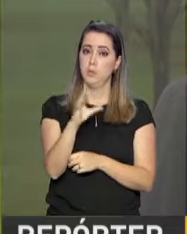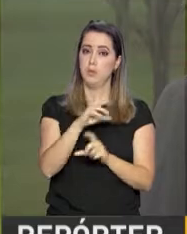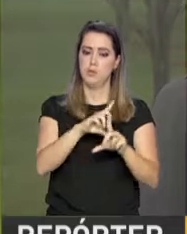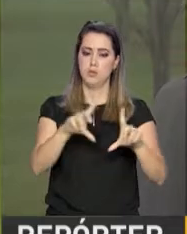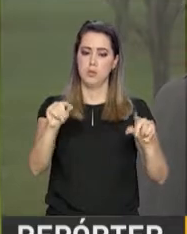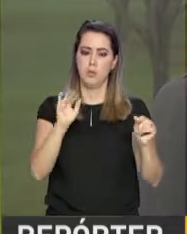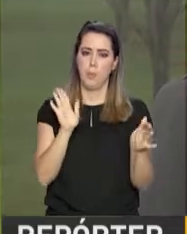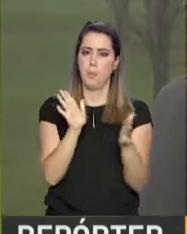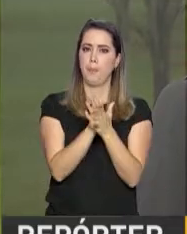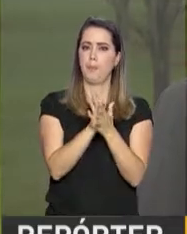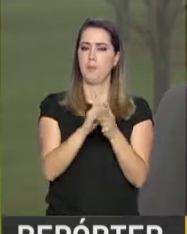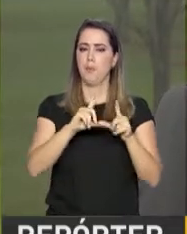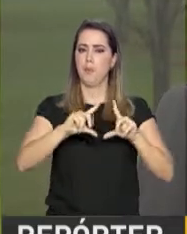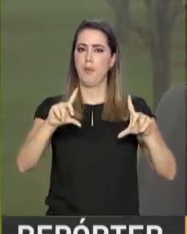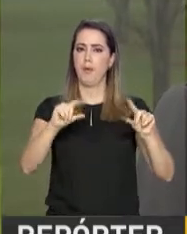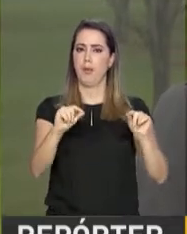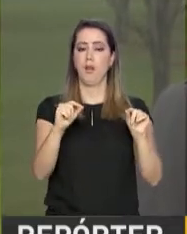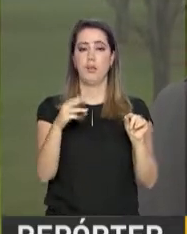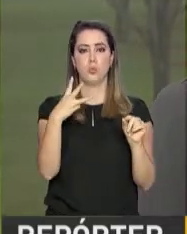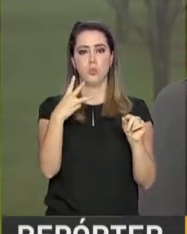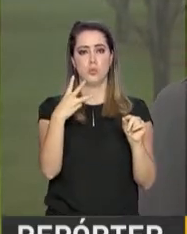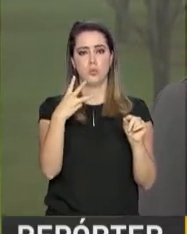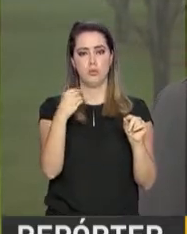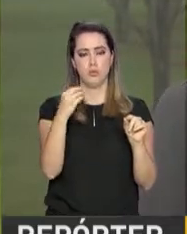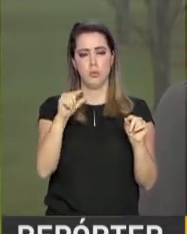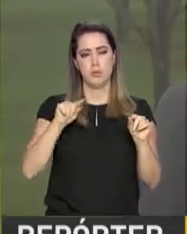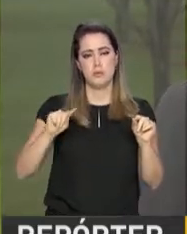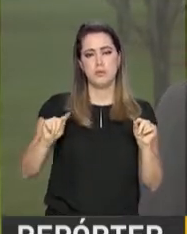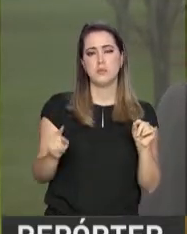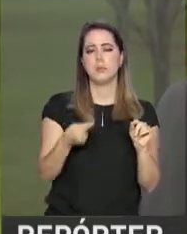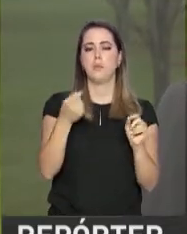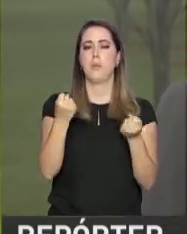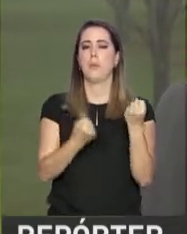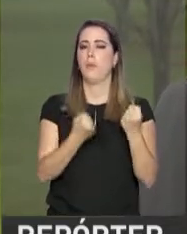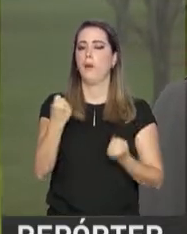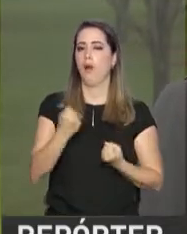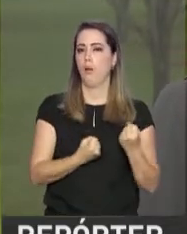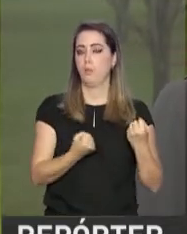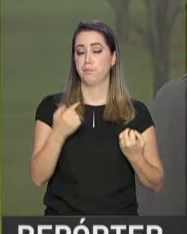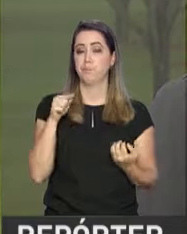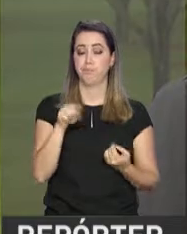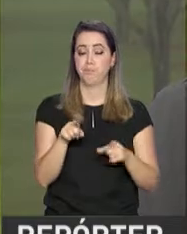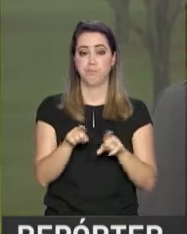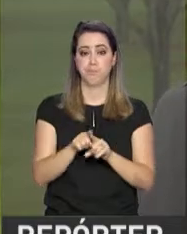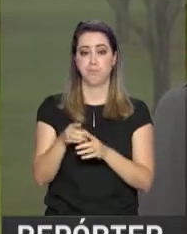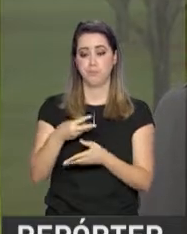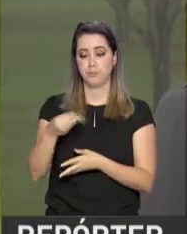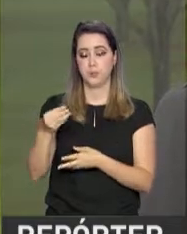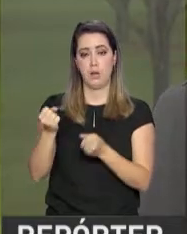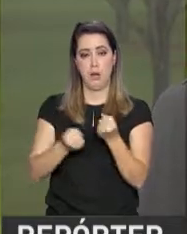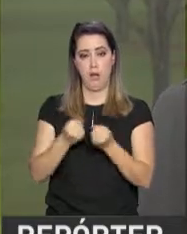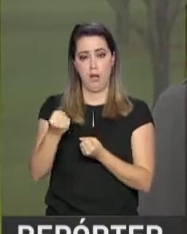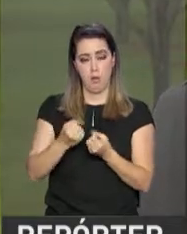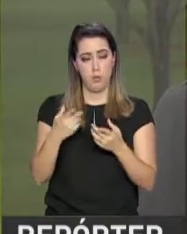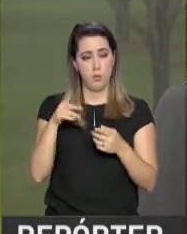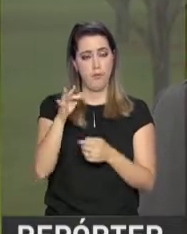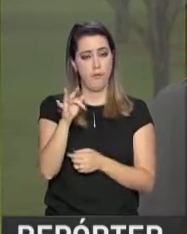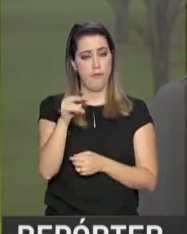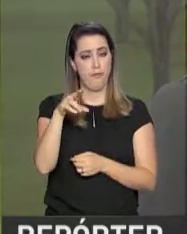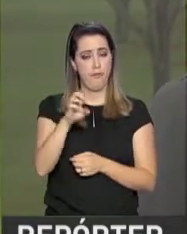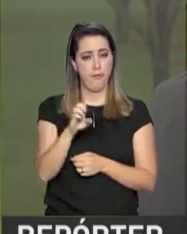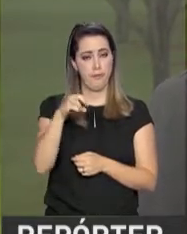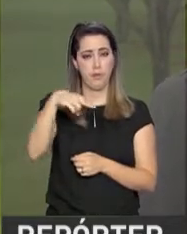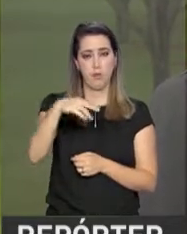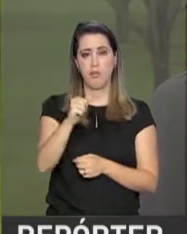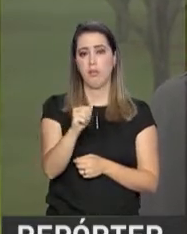no país quase 300 mil veículos. De acordo com a Federação Nacional da Distribuição de Veículos Automotores, a FENABRAVE,